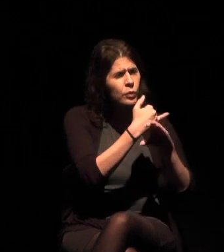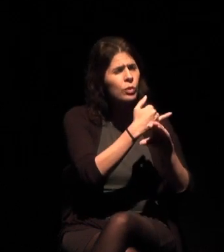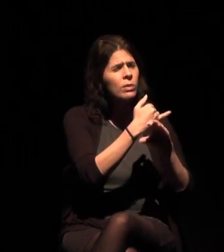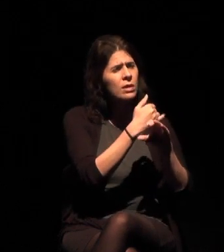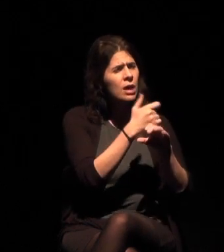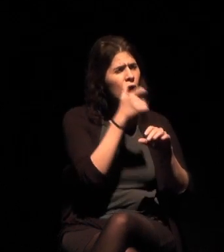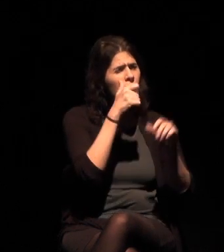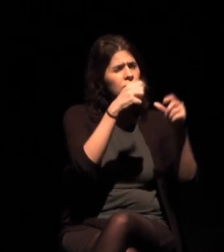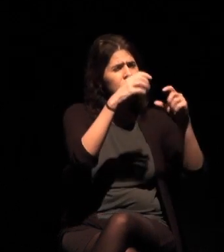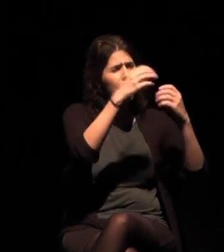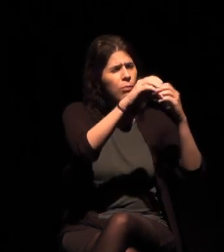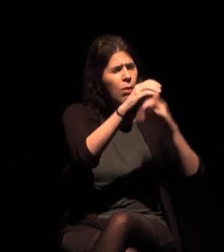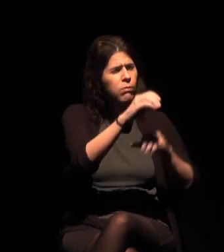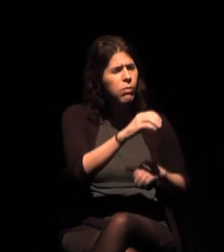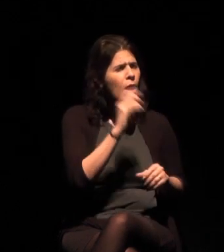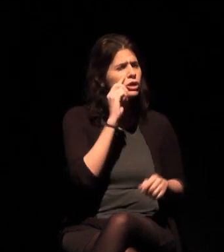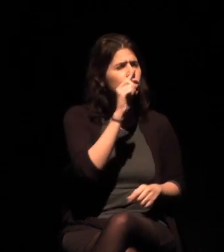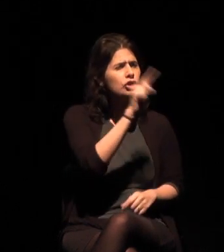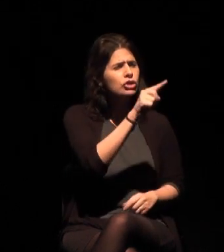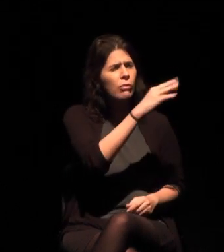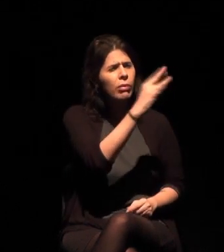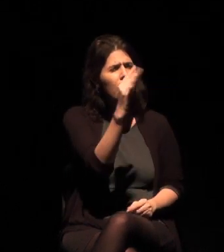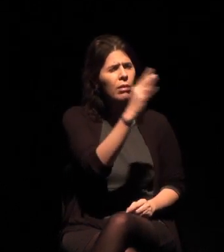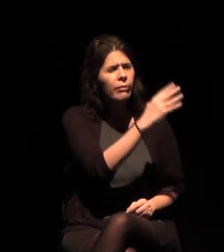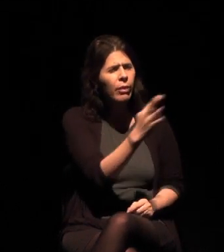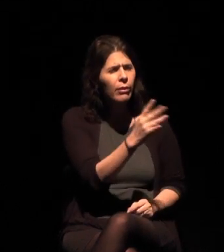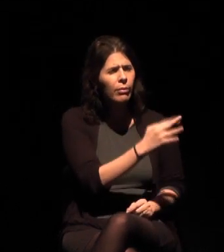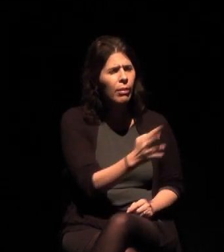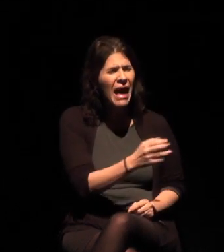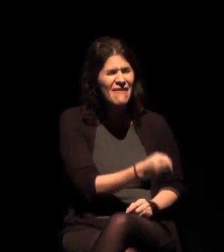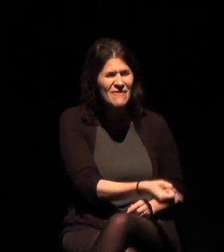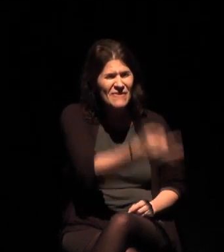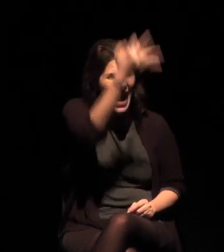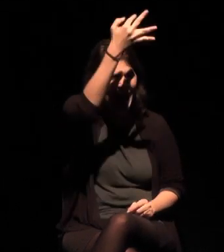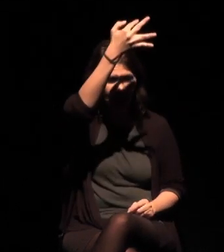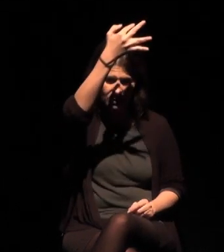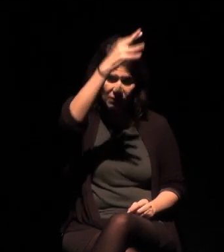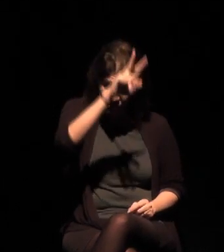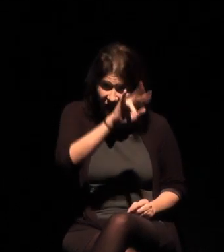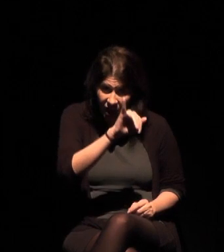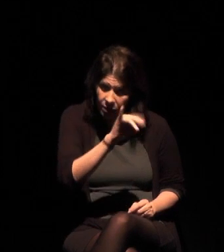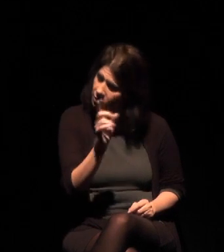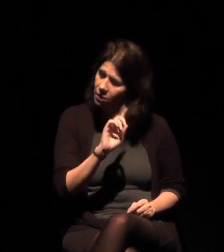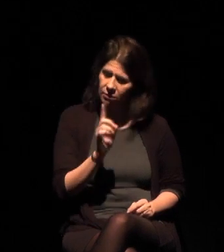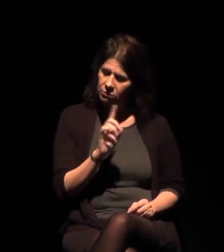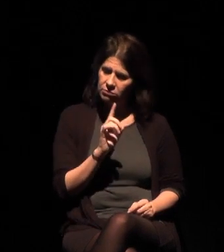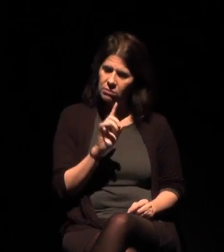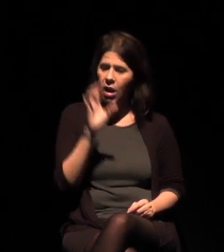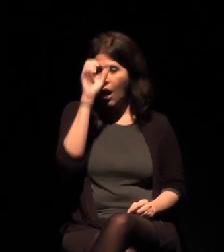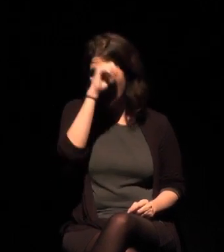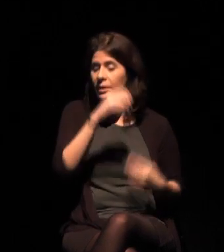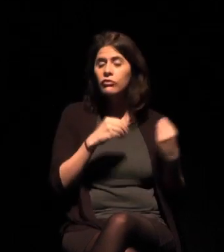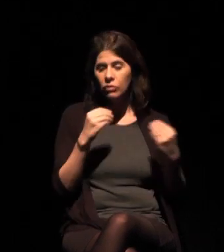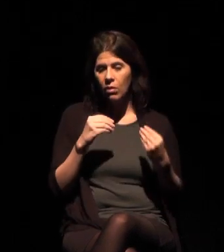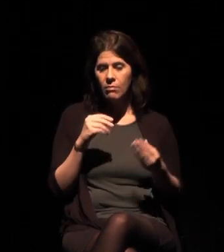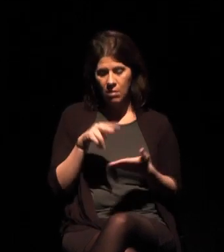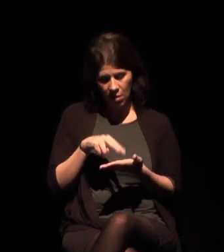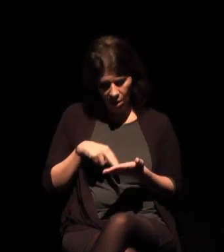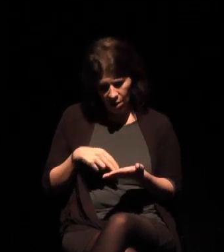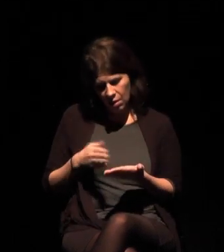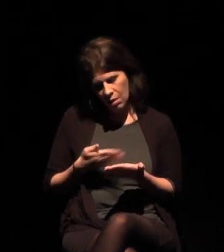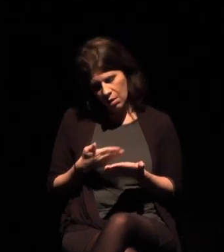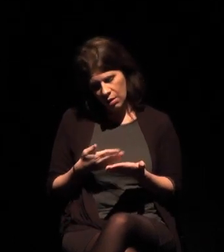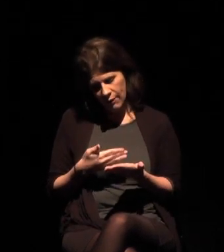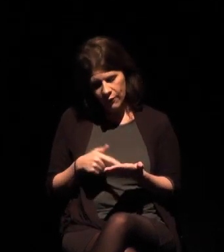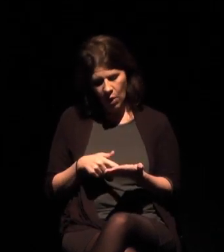não é assim que a gente aprende certo a gente aprende lendo um livro que explica como cozinha consultando uma pessoa que você conhece